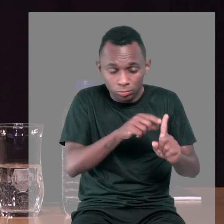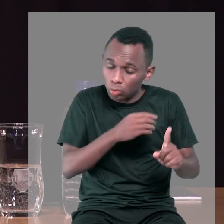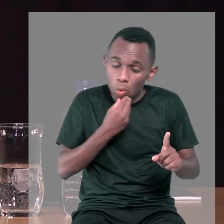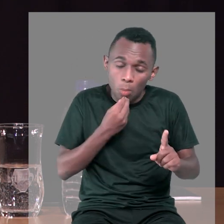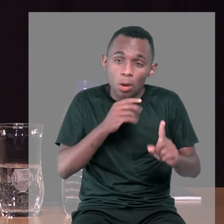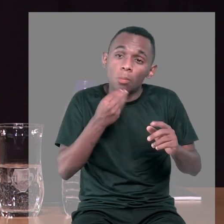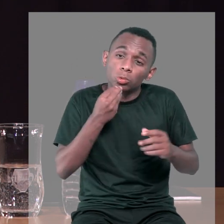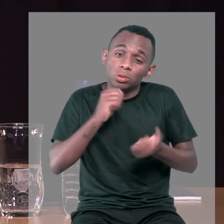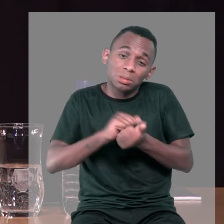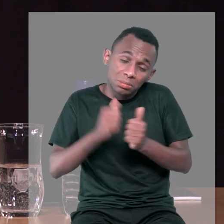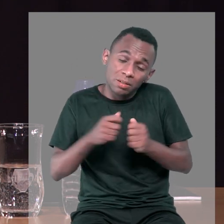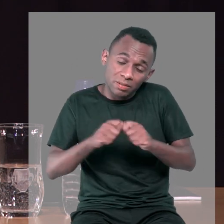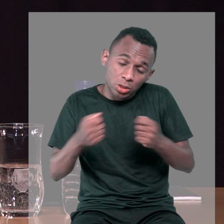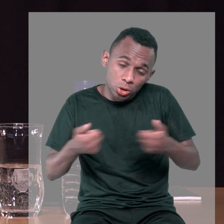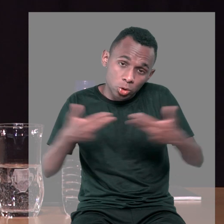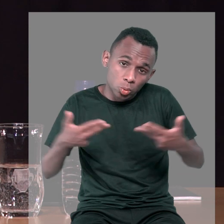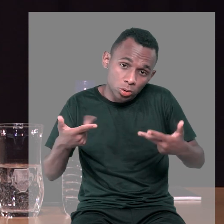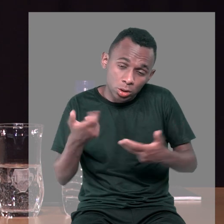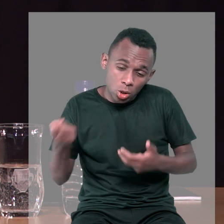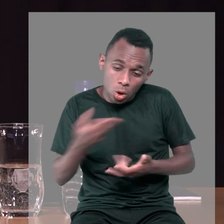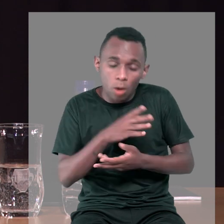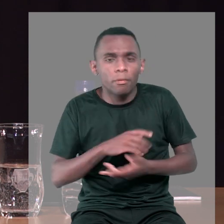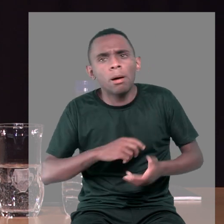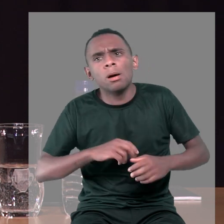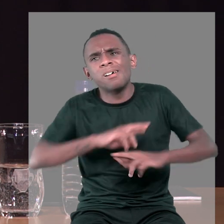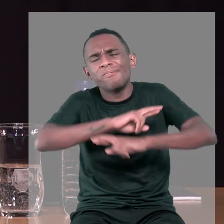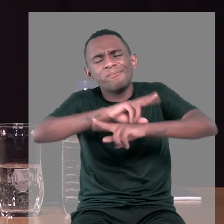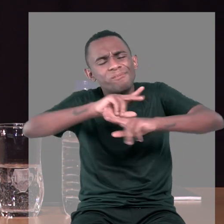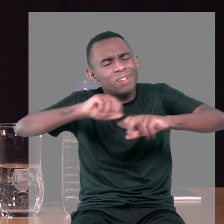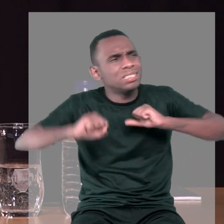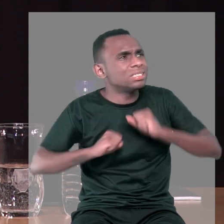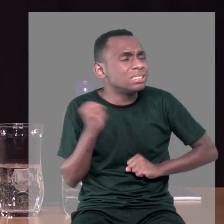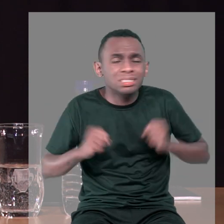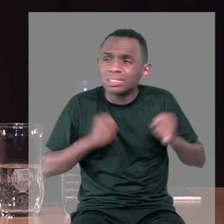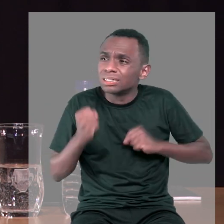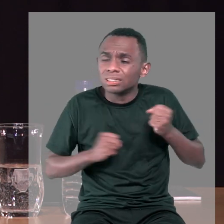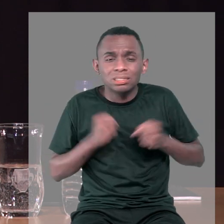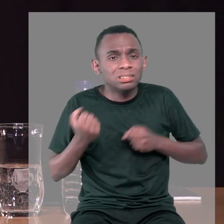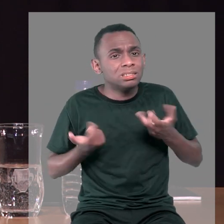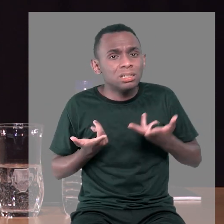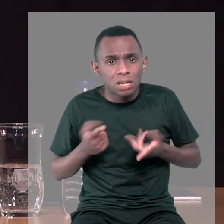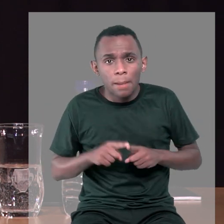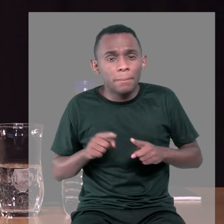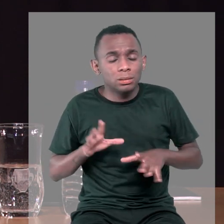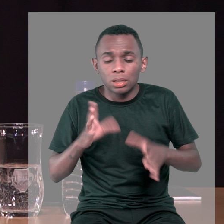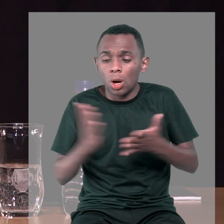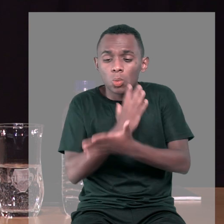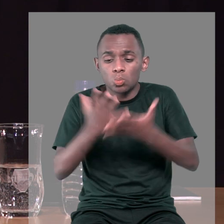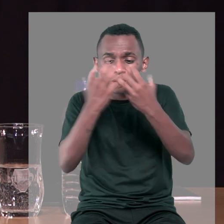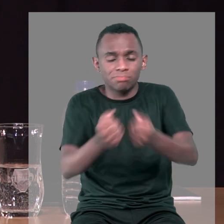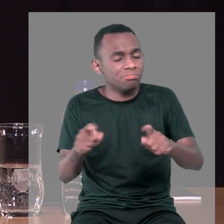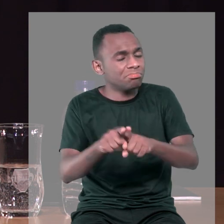acomodação. E isso, portanto, para Arendt, é suficiente para responsabilizá-lo pelos crimes que ele